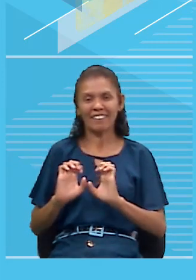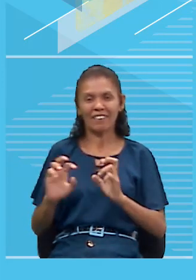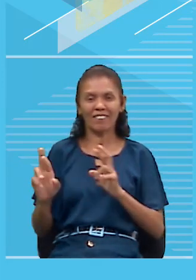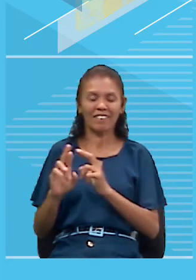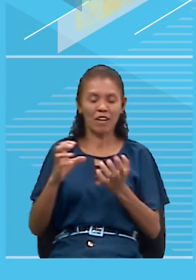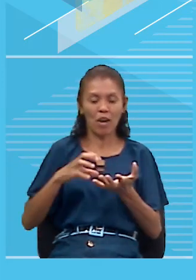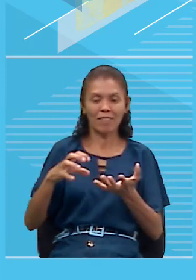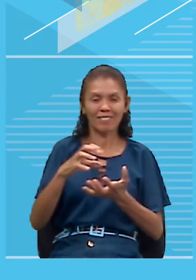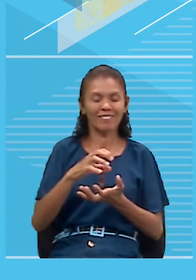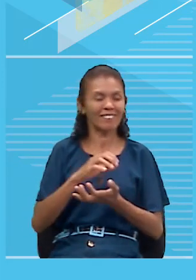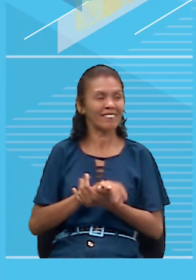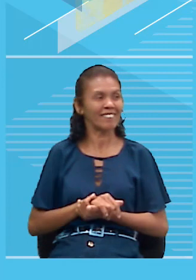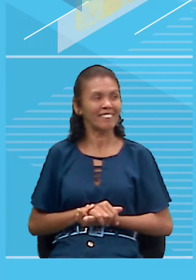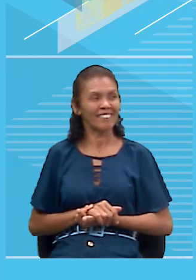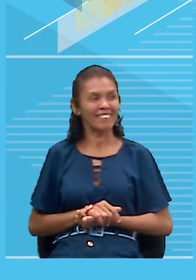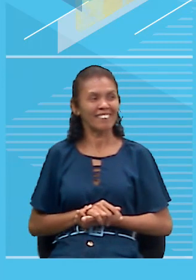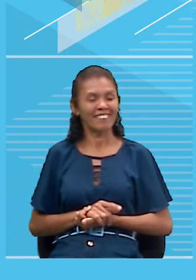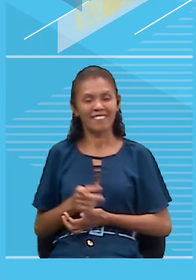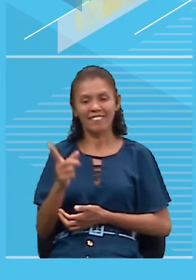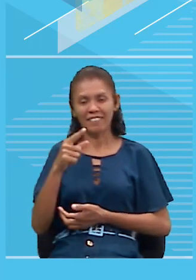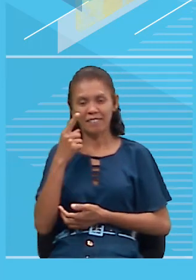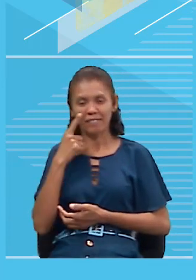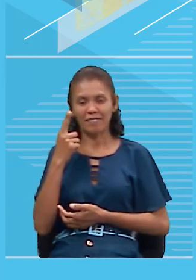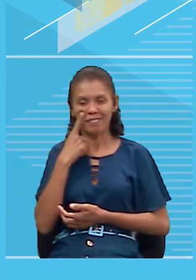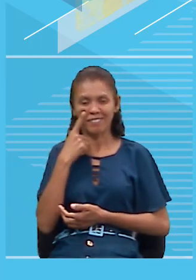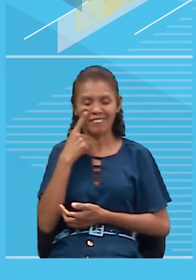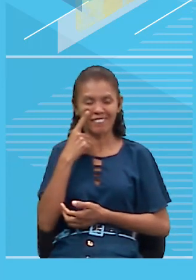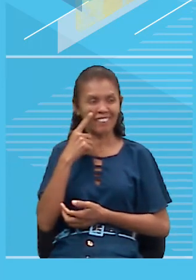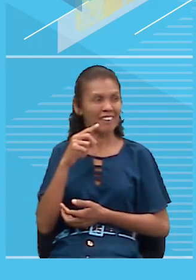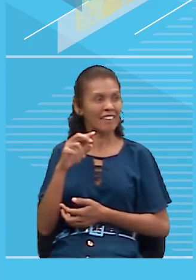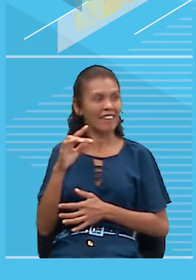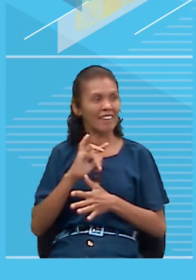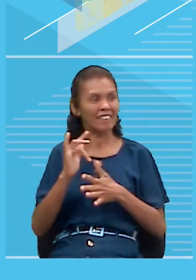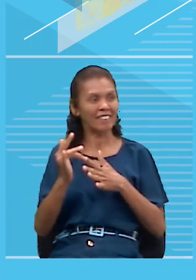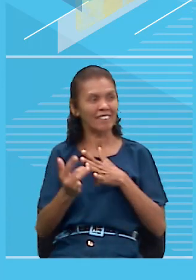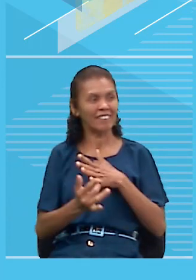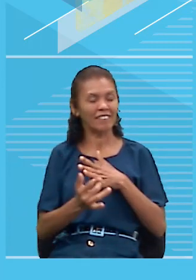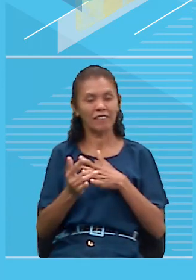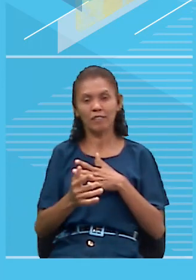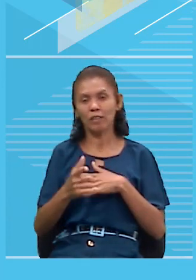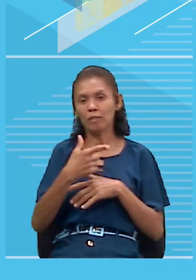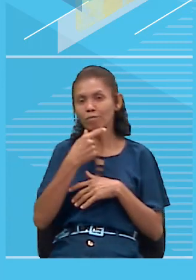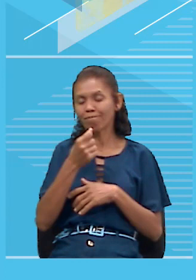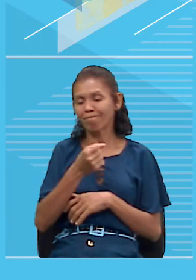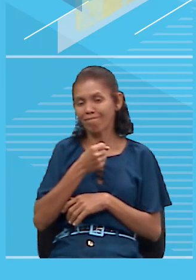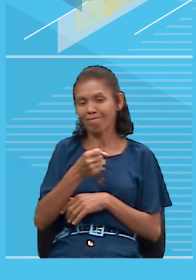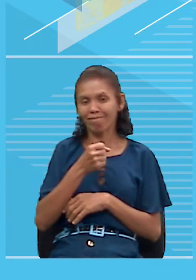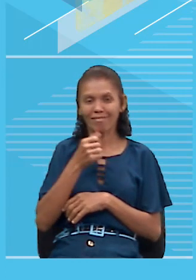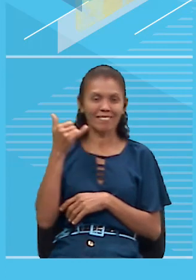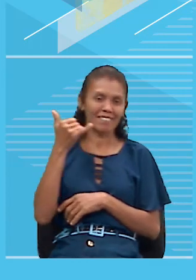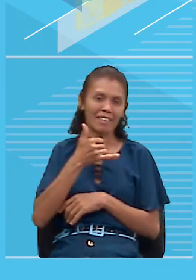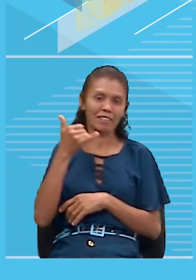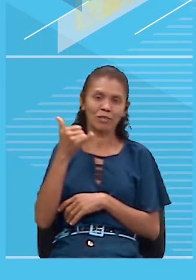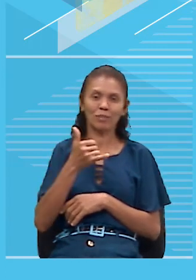rapaz olha o poder das redes sociais né o narrador de um campeonato lá do interior do Ceará só porque